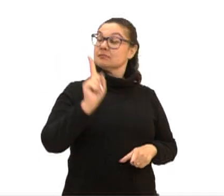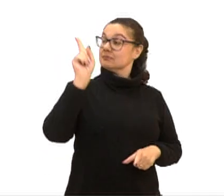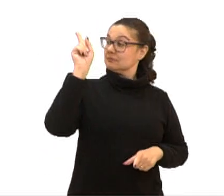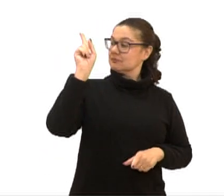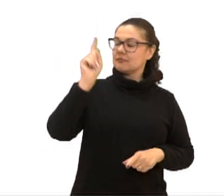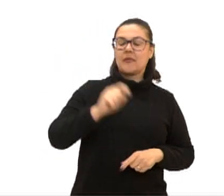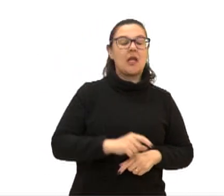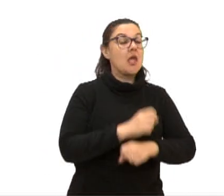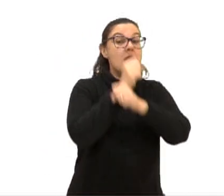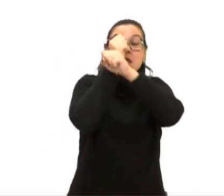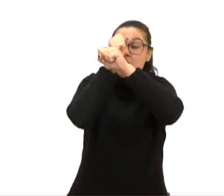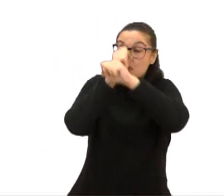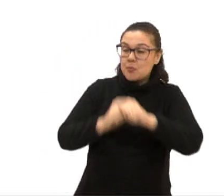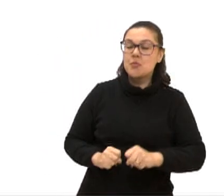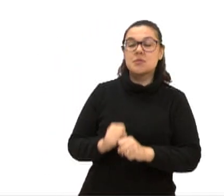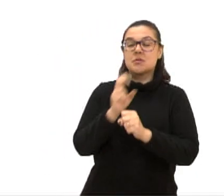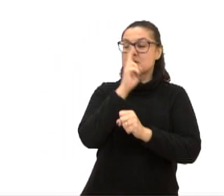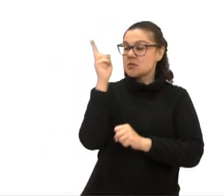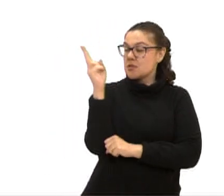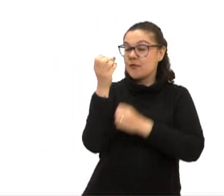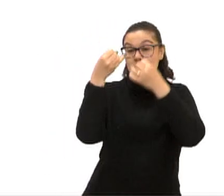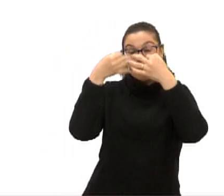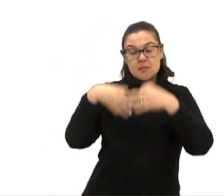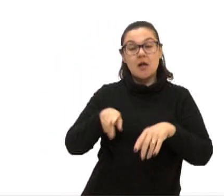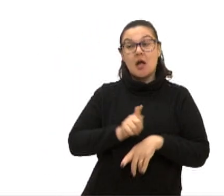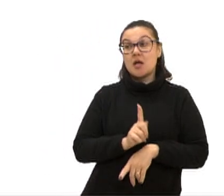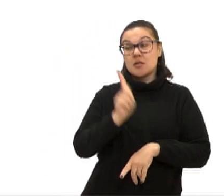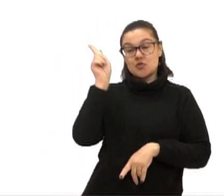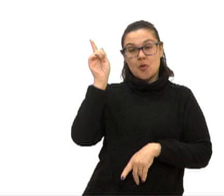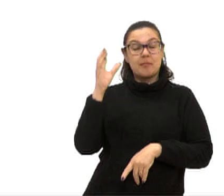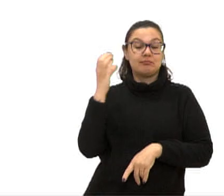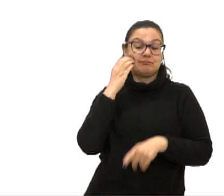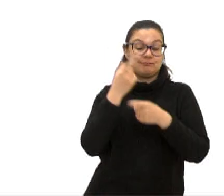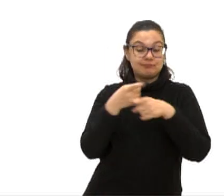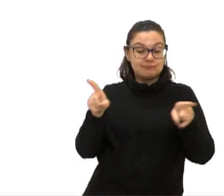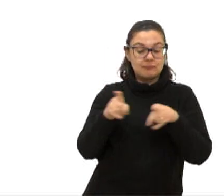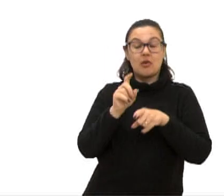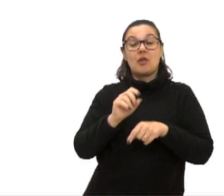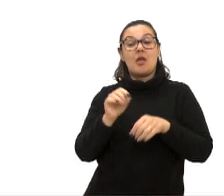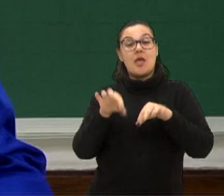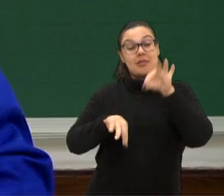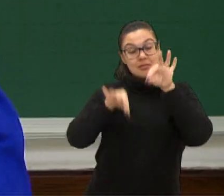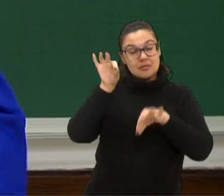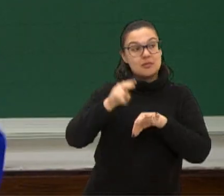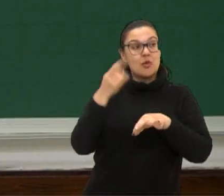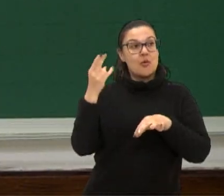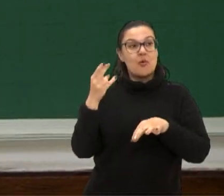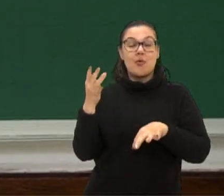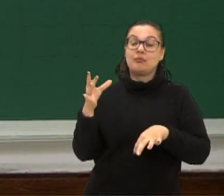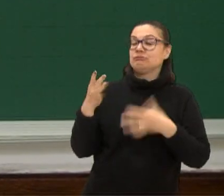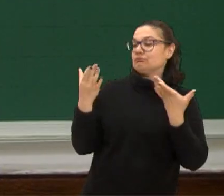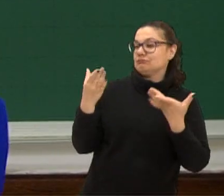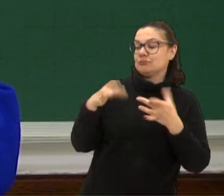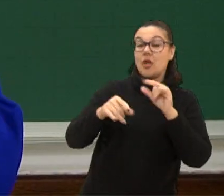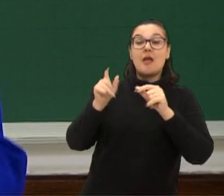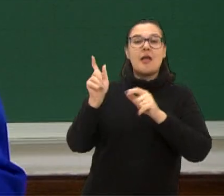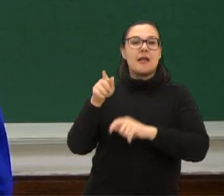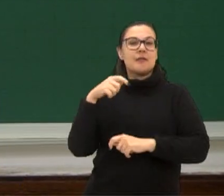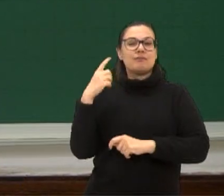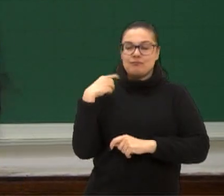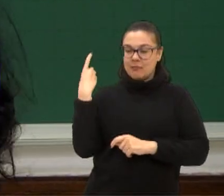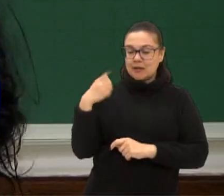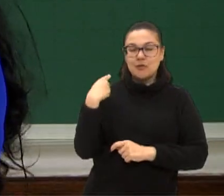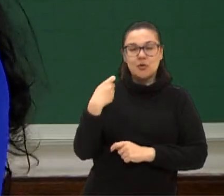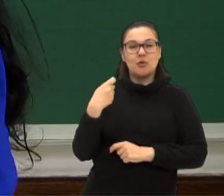Gente, não dá para falar, né, de radionovela, radioteatro, sem falar do Chico Anísio. Foi um ator multi, né, ator, diretor,